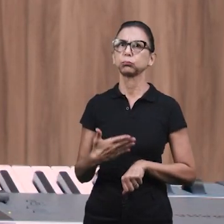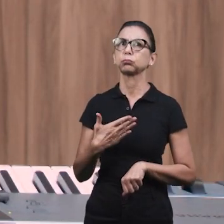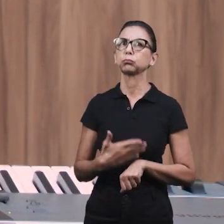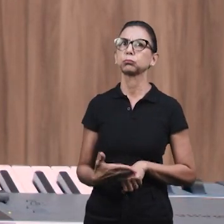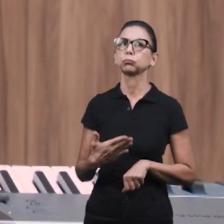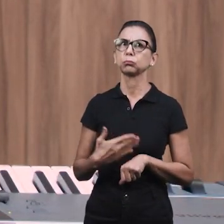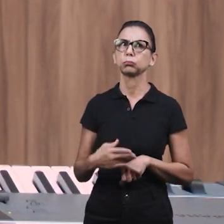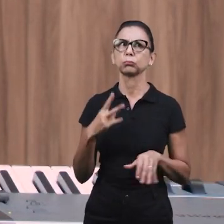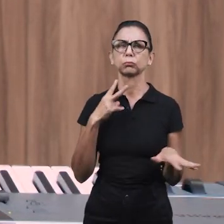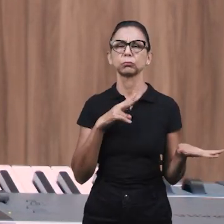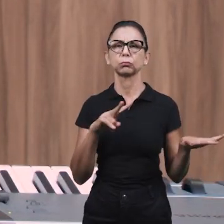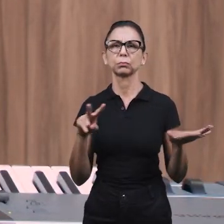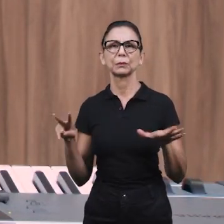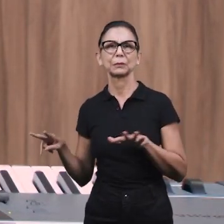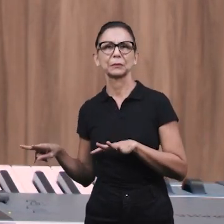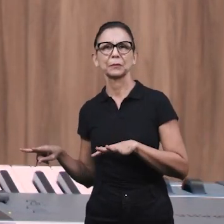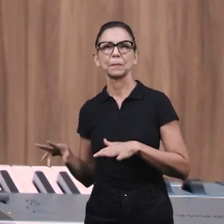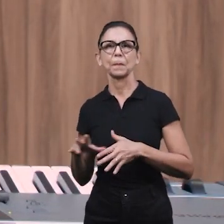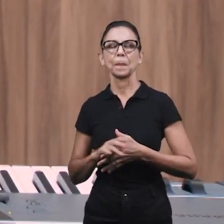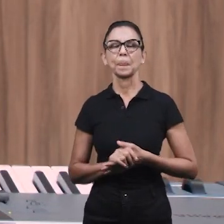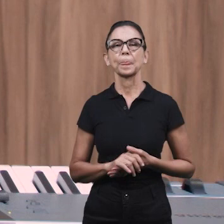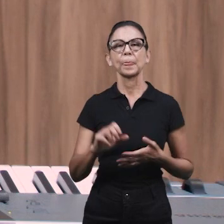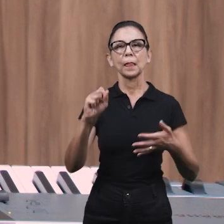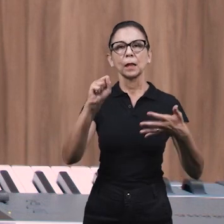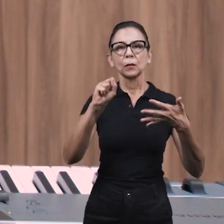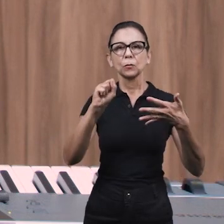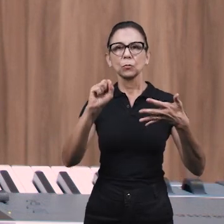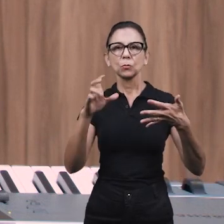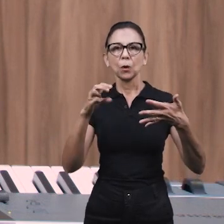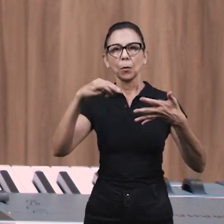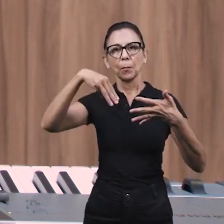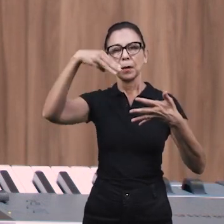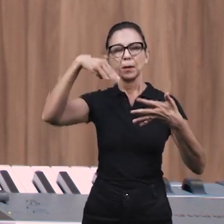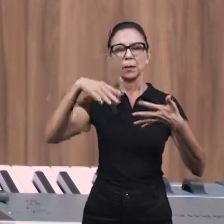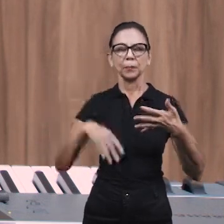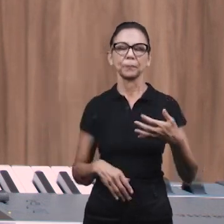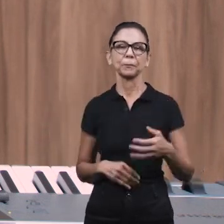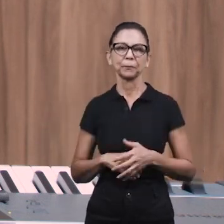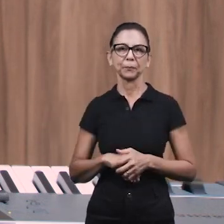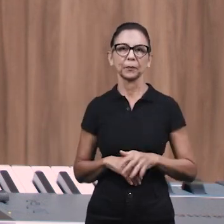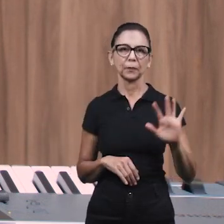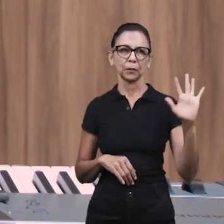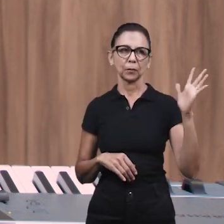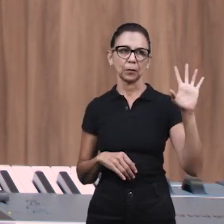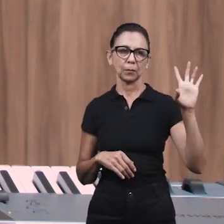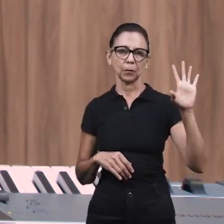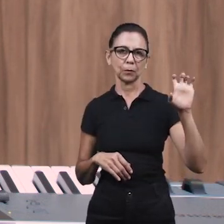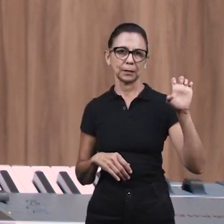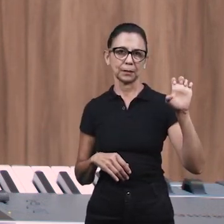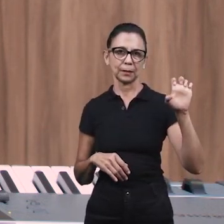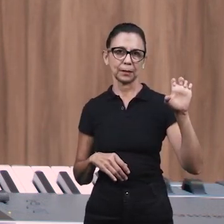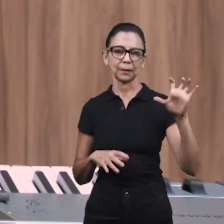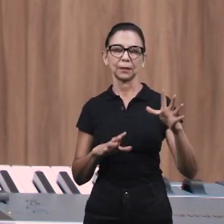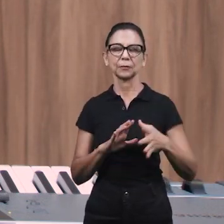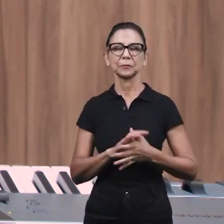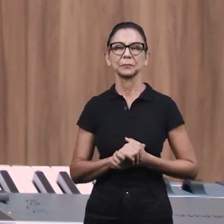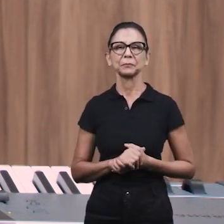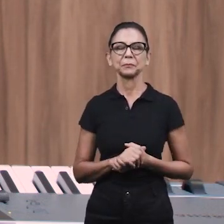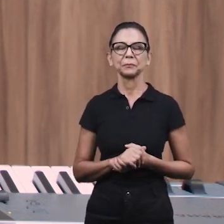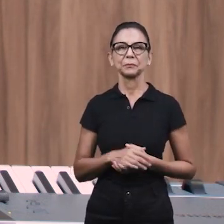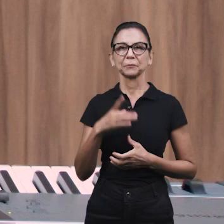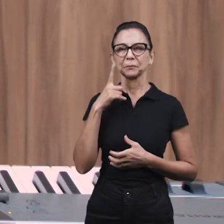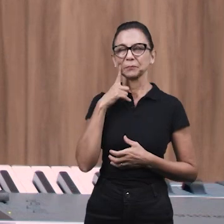muito essa escala durante a semana. Agora, vamos fazer a escala de Sol maior com a mão esquerda. Posiciono o meu dedo 5